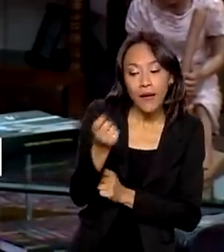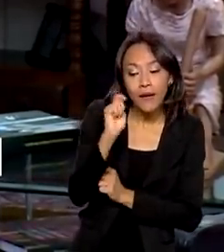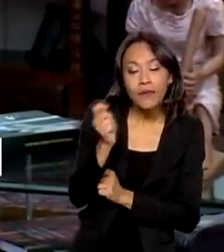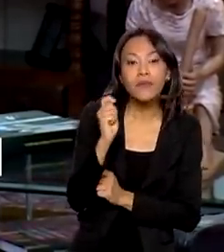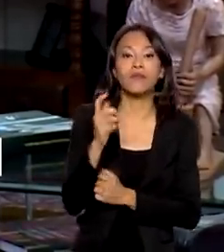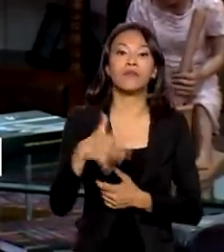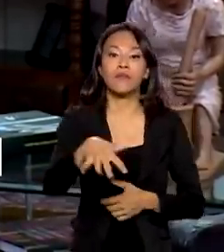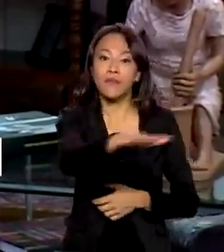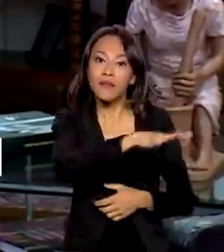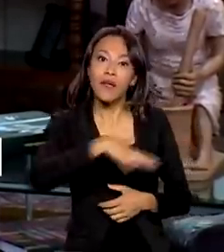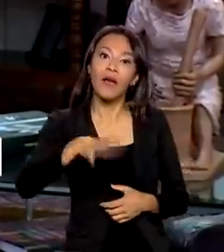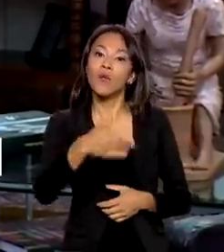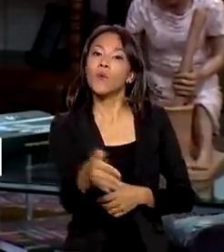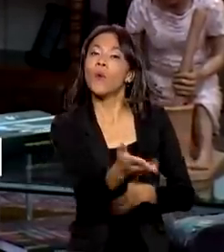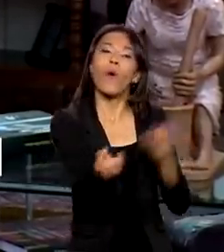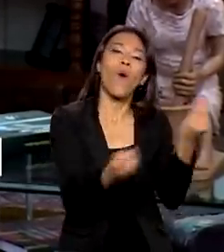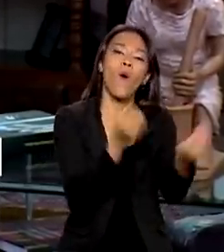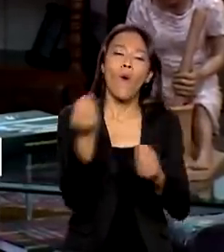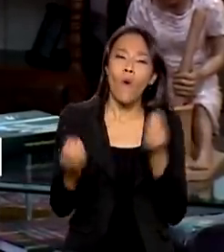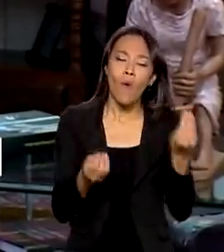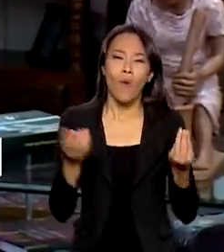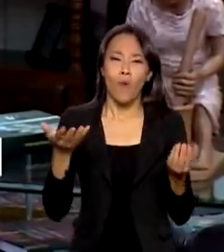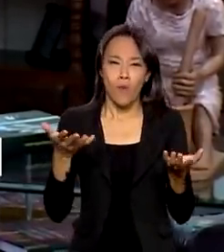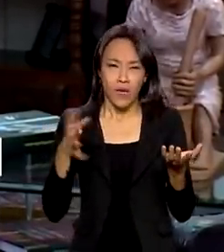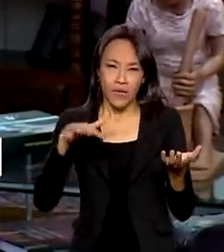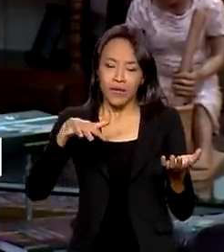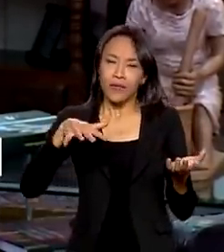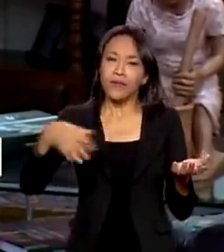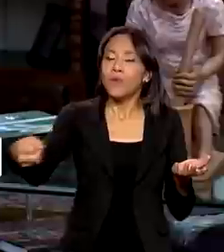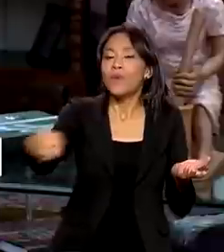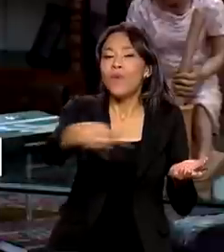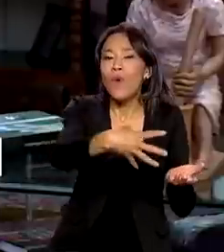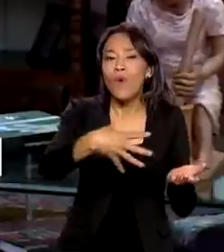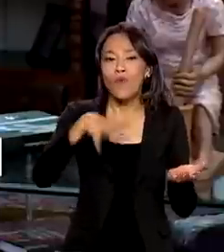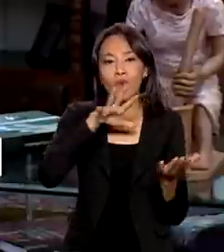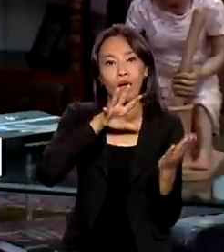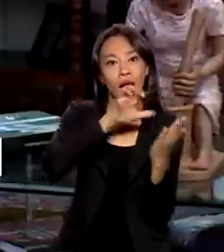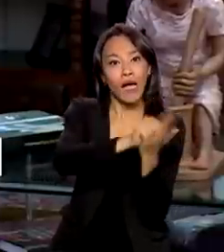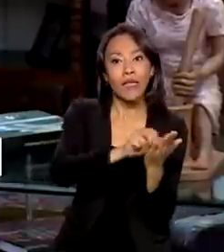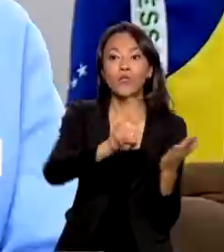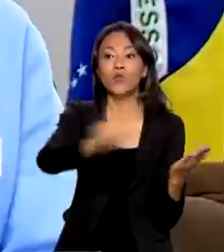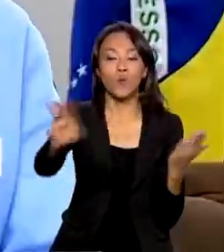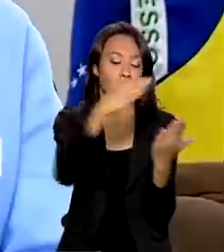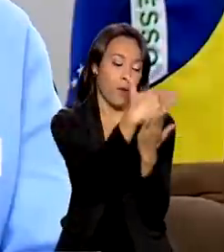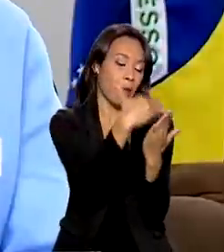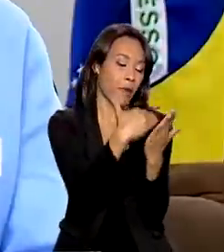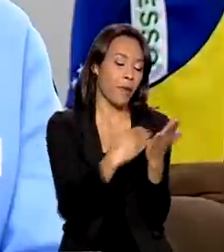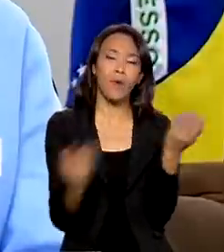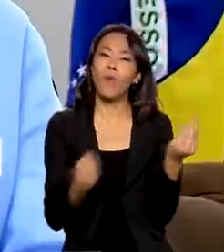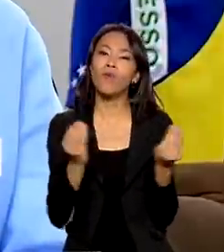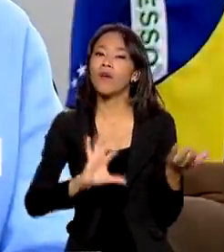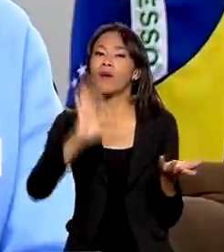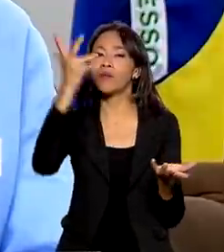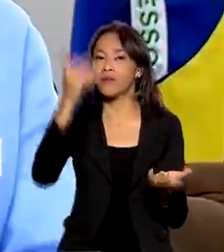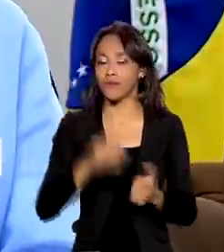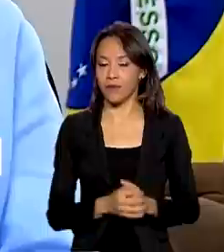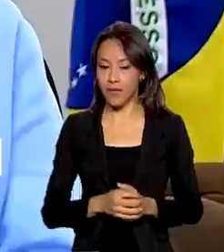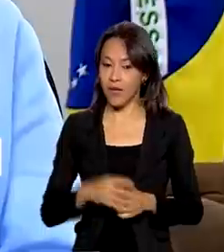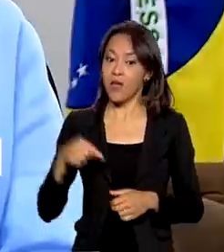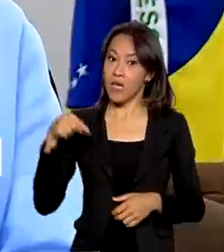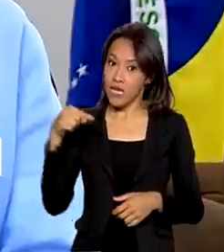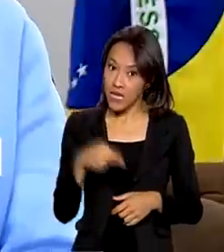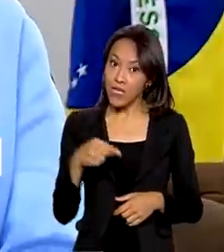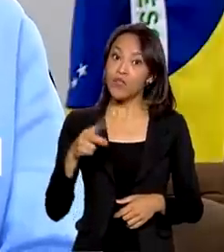como é que foi o desempenho esse ano e quais são as vantagens para o setor com o novo cadastro de pescadores no país Olha eu acho que isso